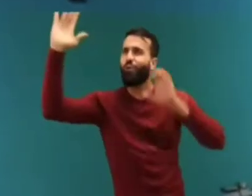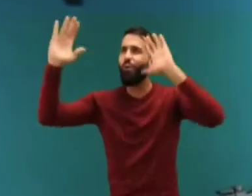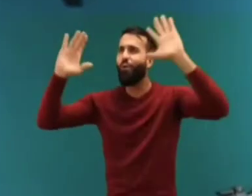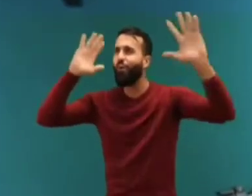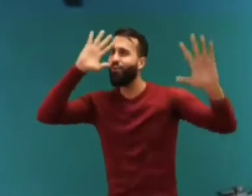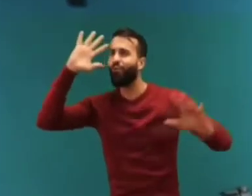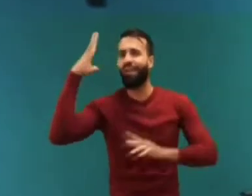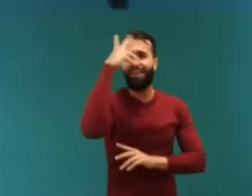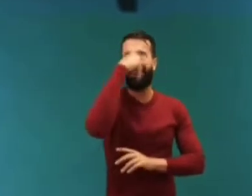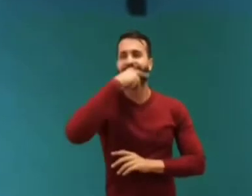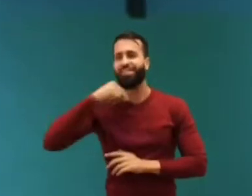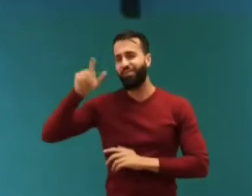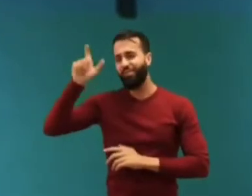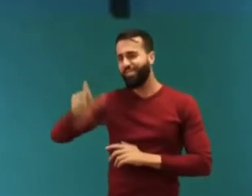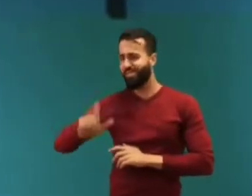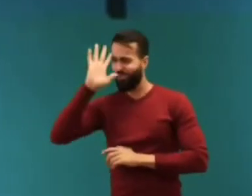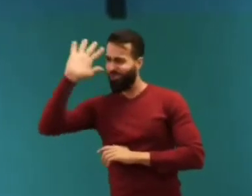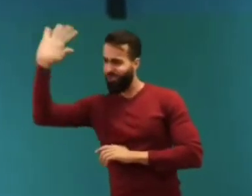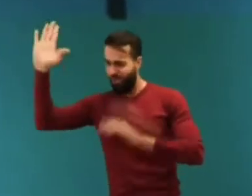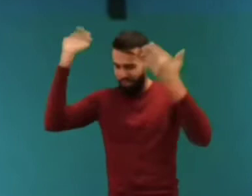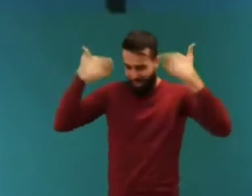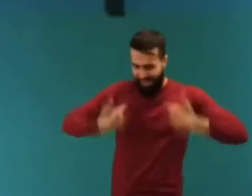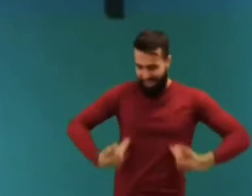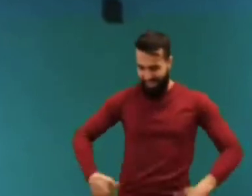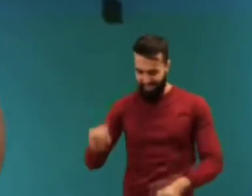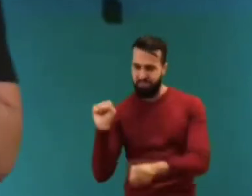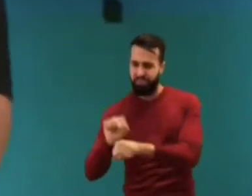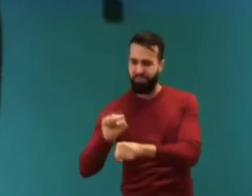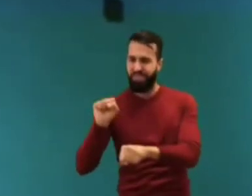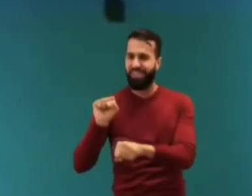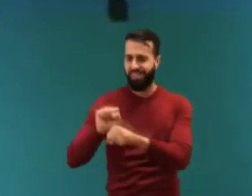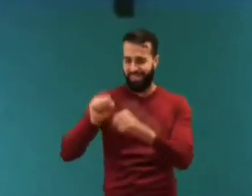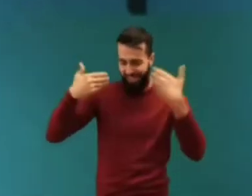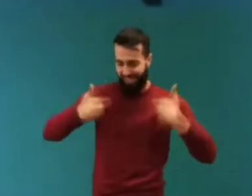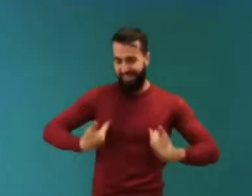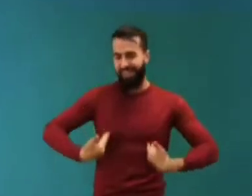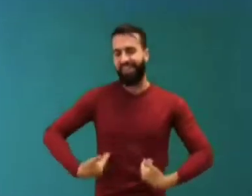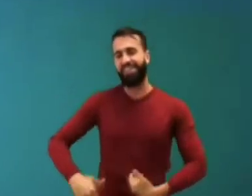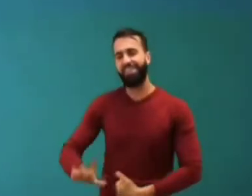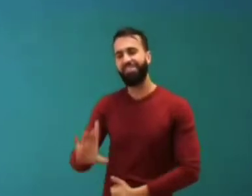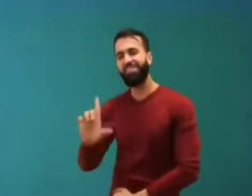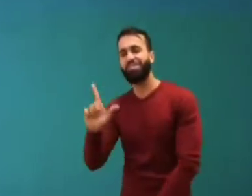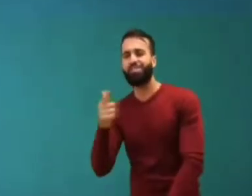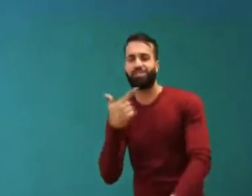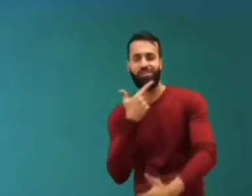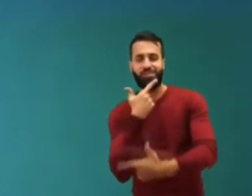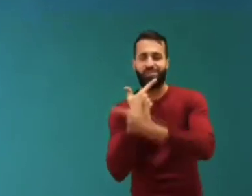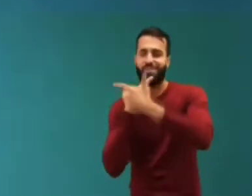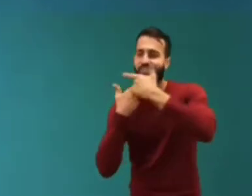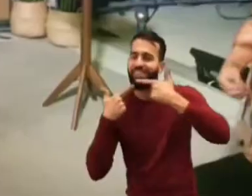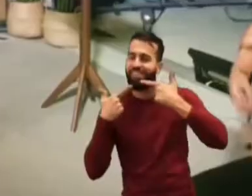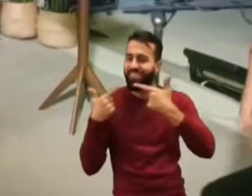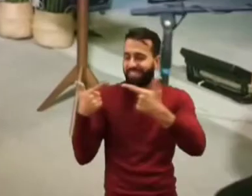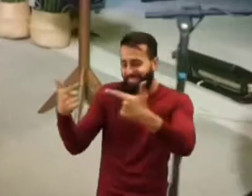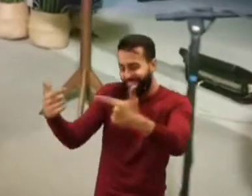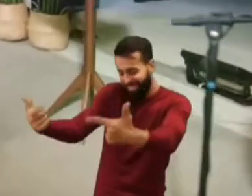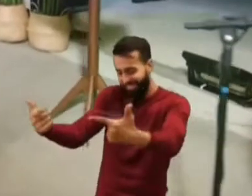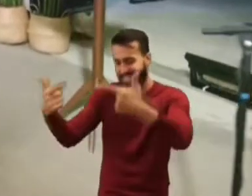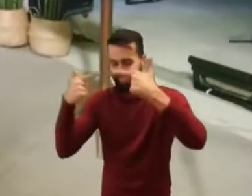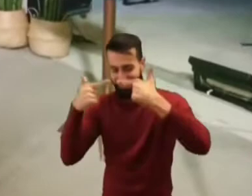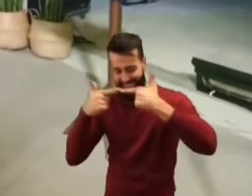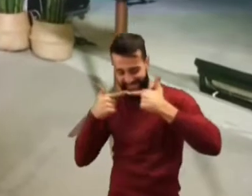sonhou. Que a vida inteira você me esperou. Basta o teu sorriso pra me ver